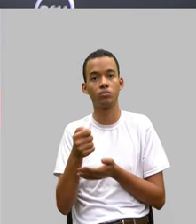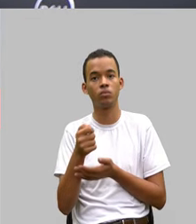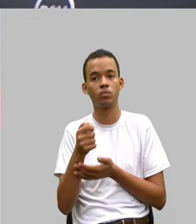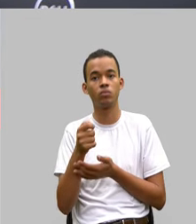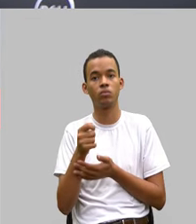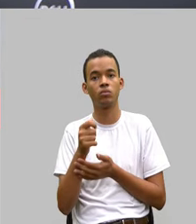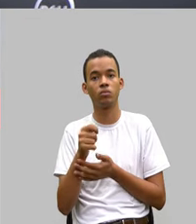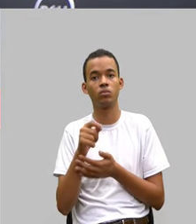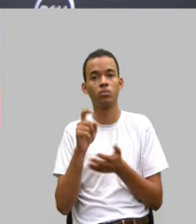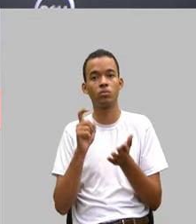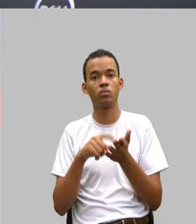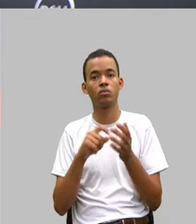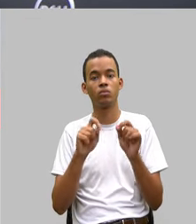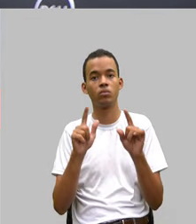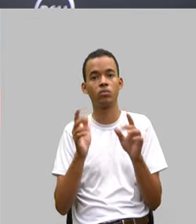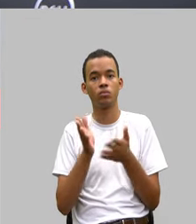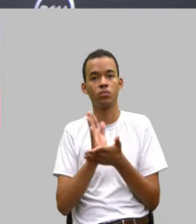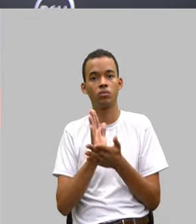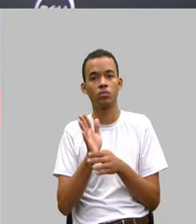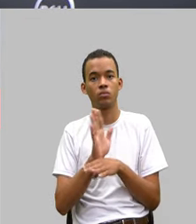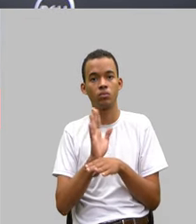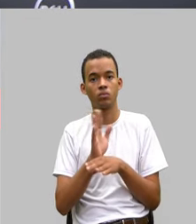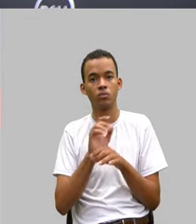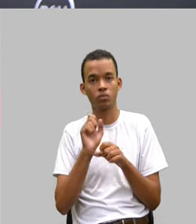tá passando Vocês